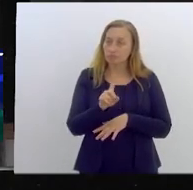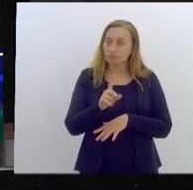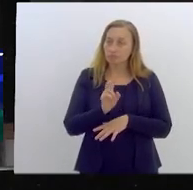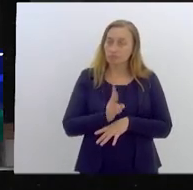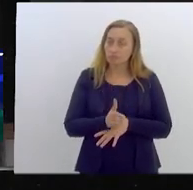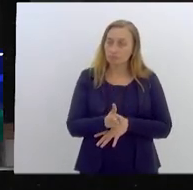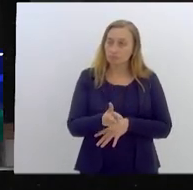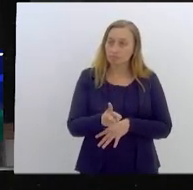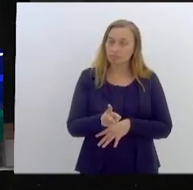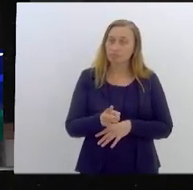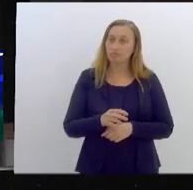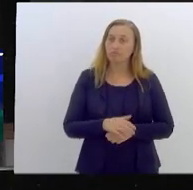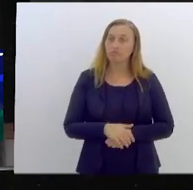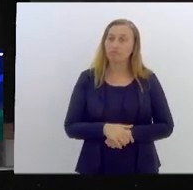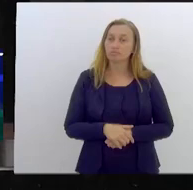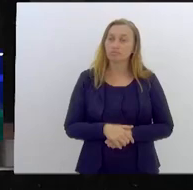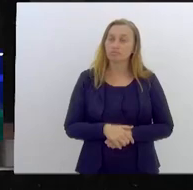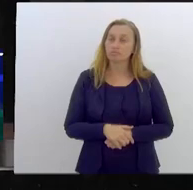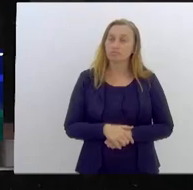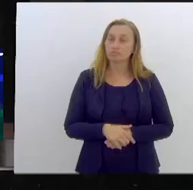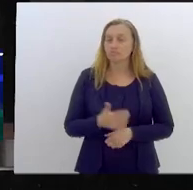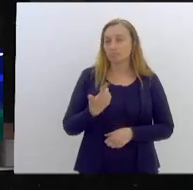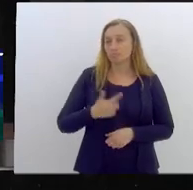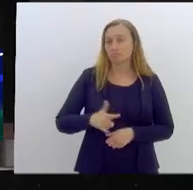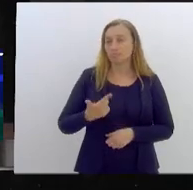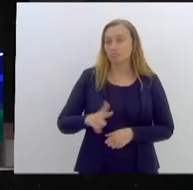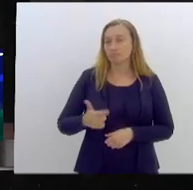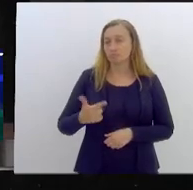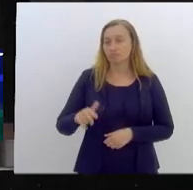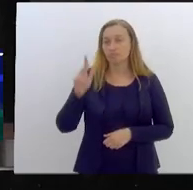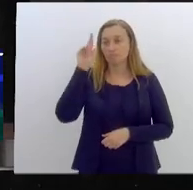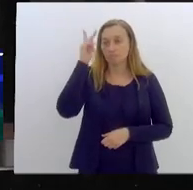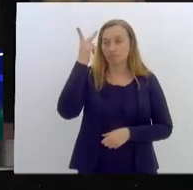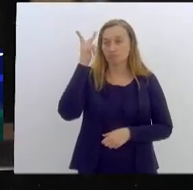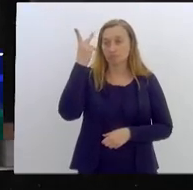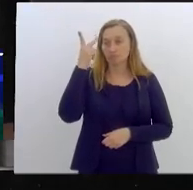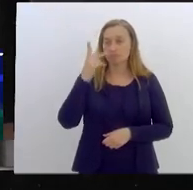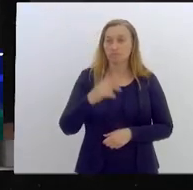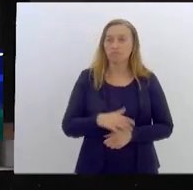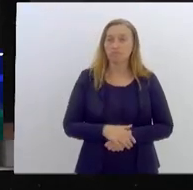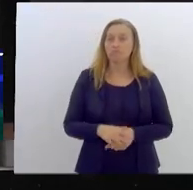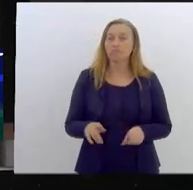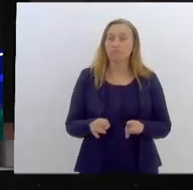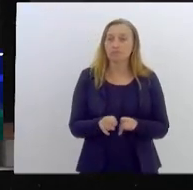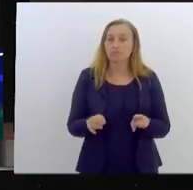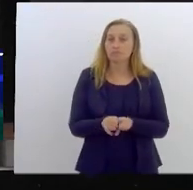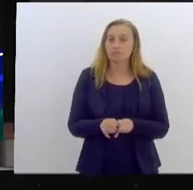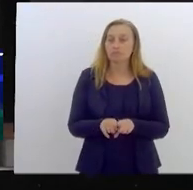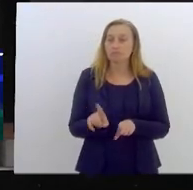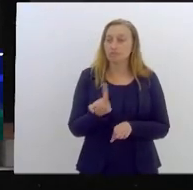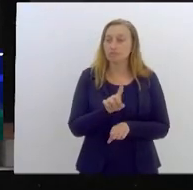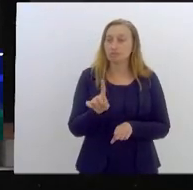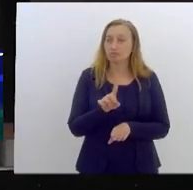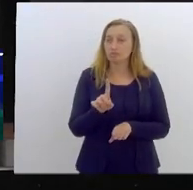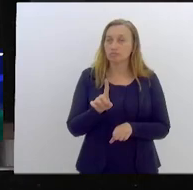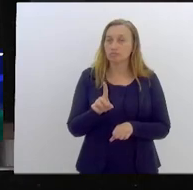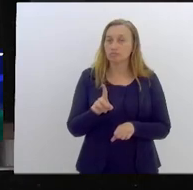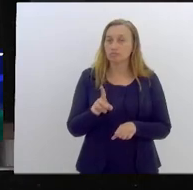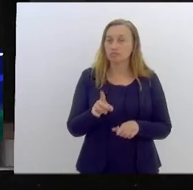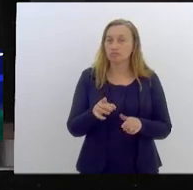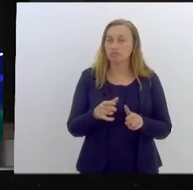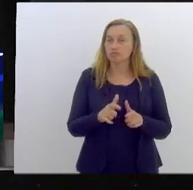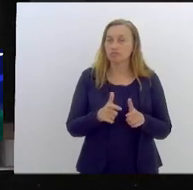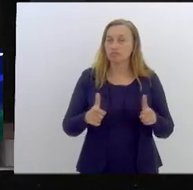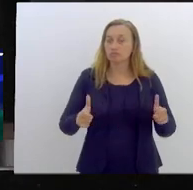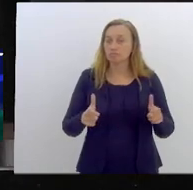frente, as repetições históricas do mesmo também não irão prosperar. Muito